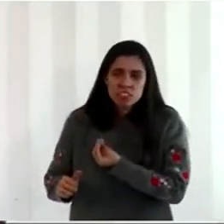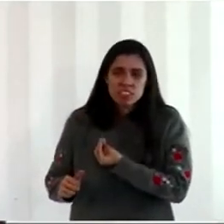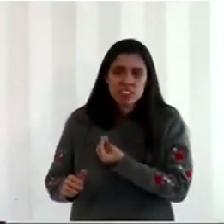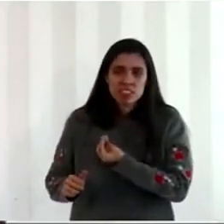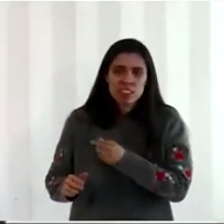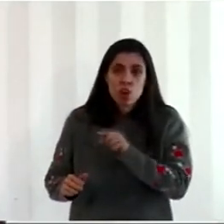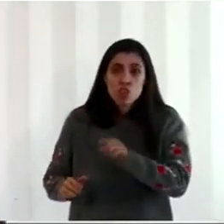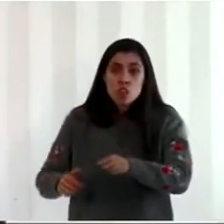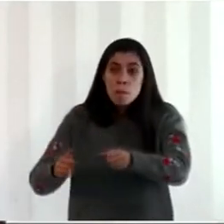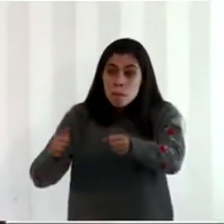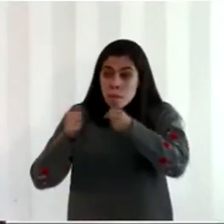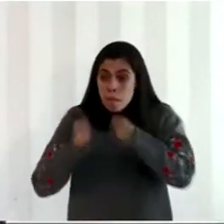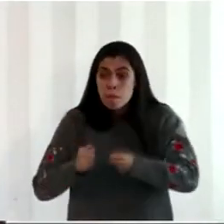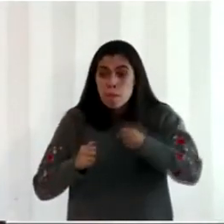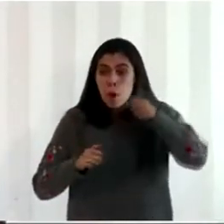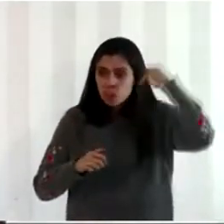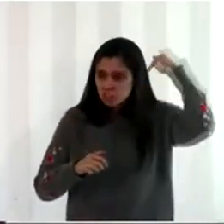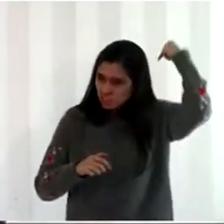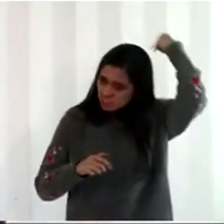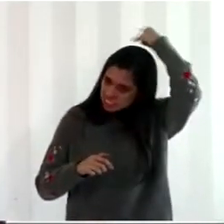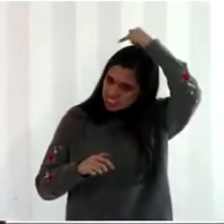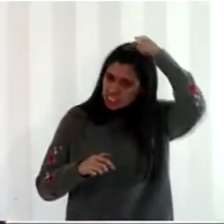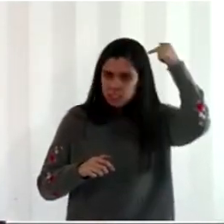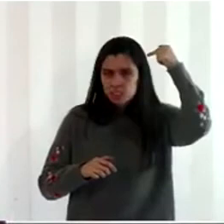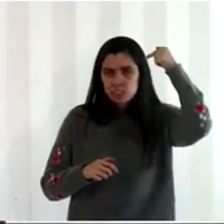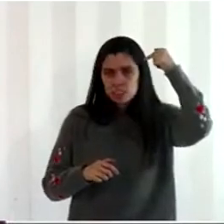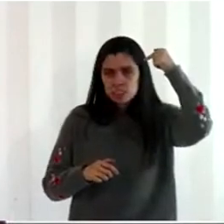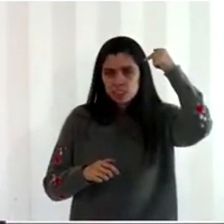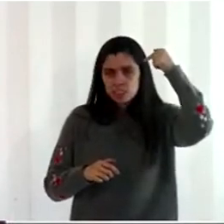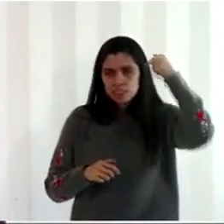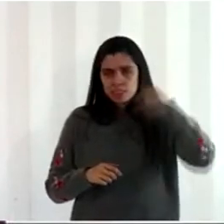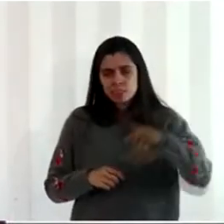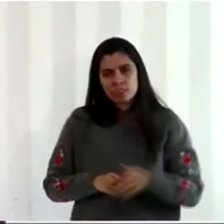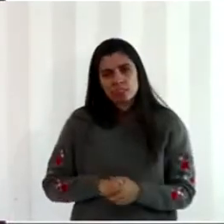mulher reto e santo, não pelos meus méritos, mas porque Ele me dá toda